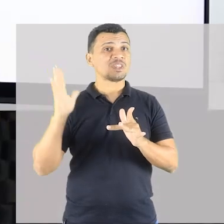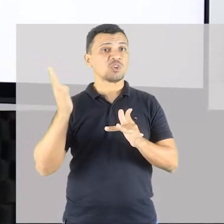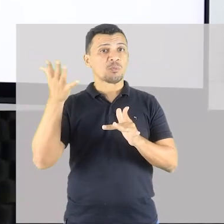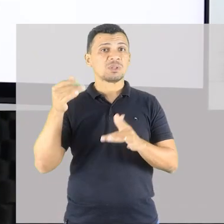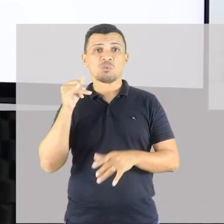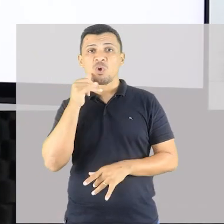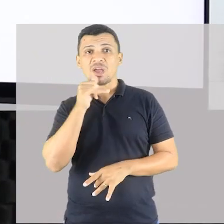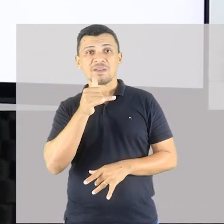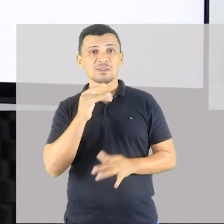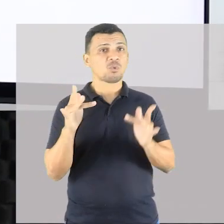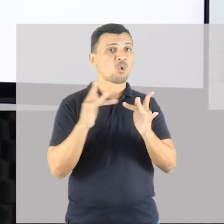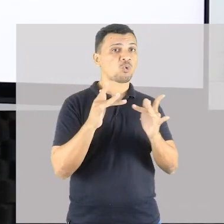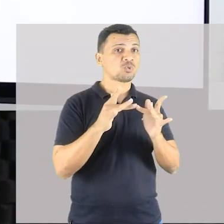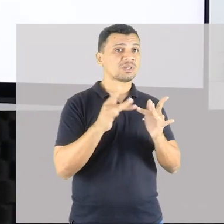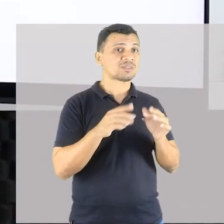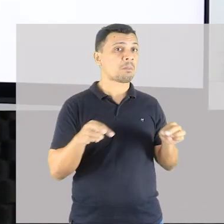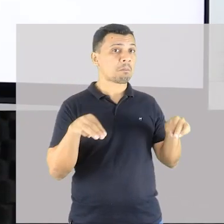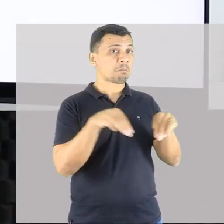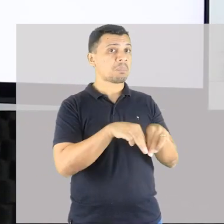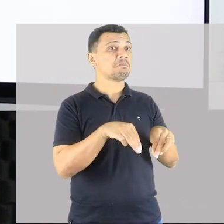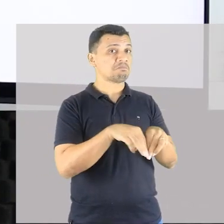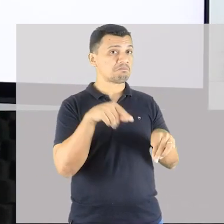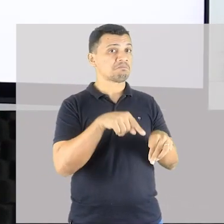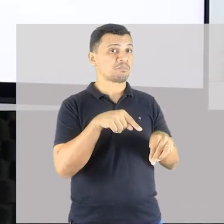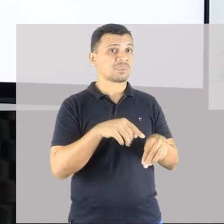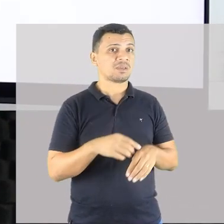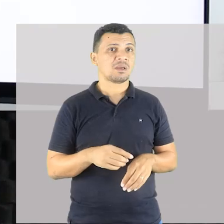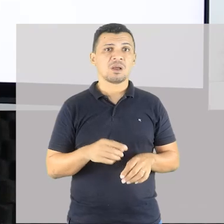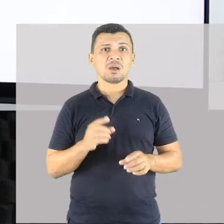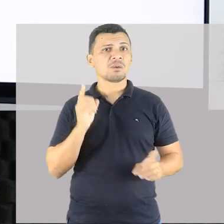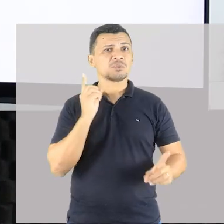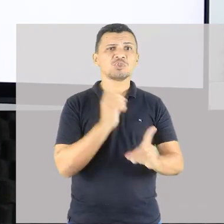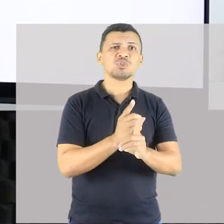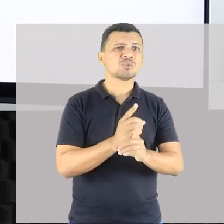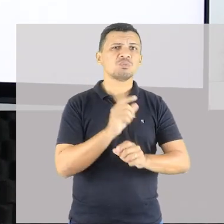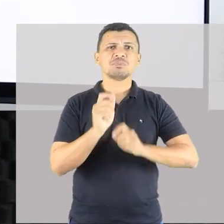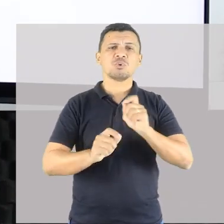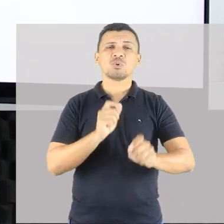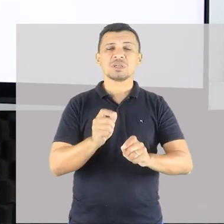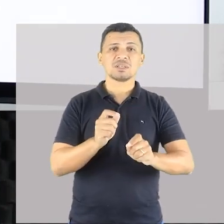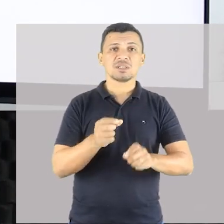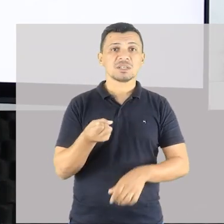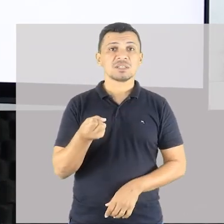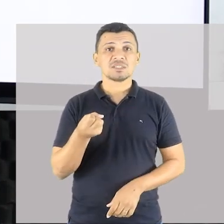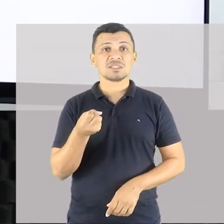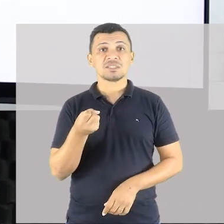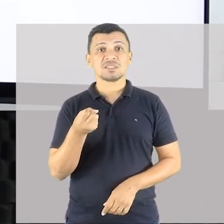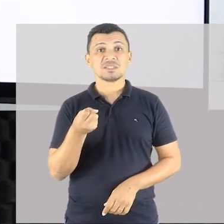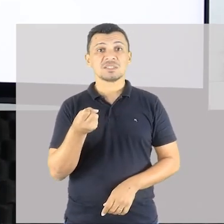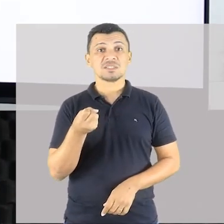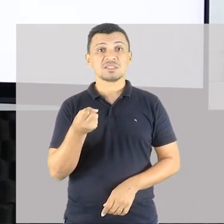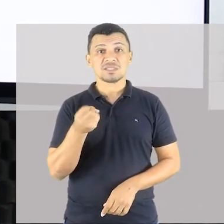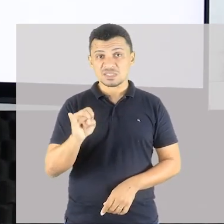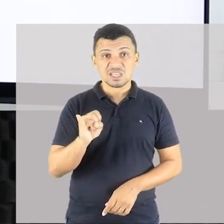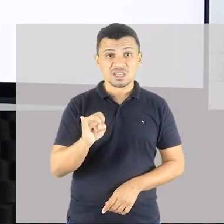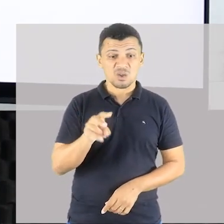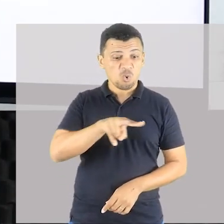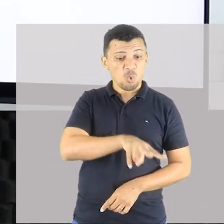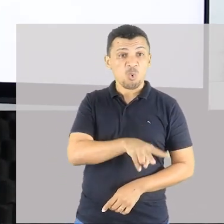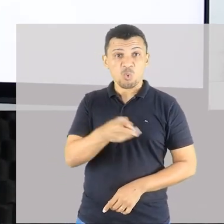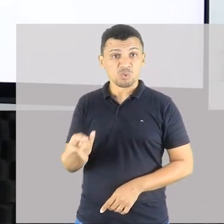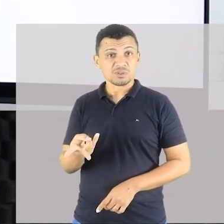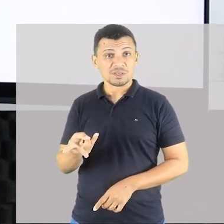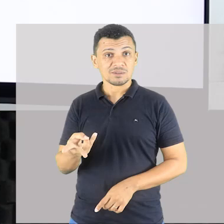magnético. Eles buscavam principalmente descobrir se o efeito contrário, que eu falei para vocês,